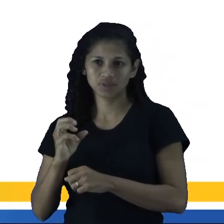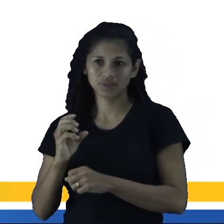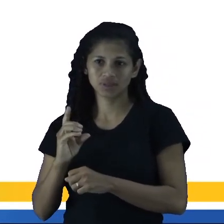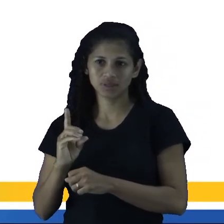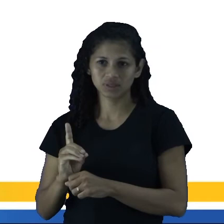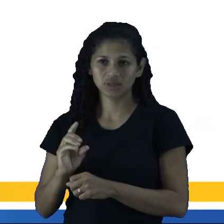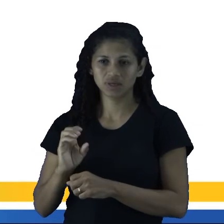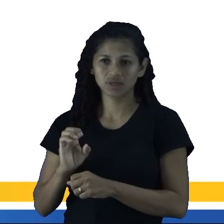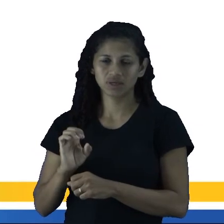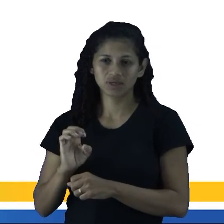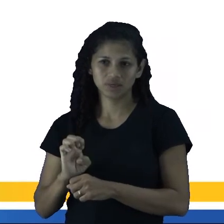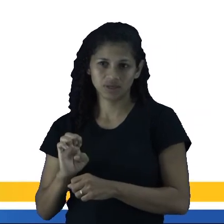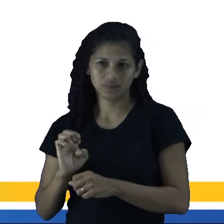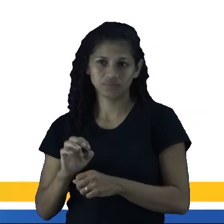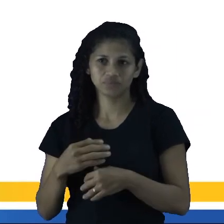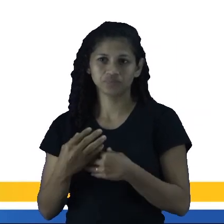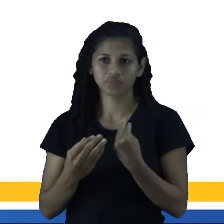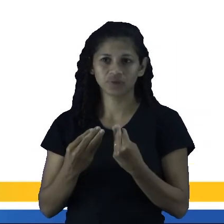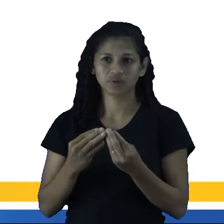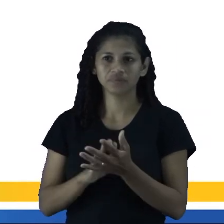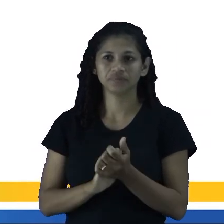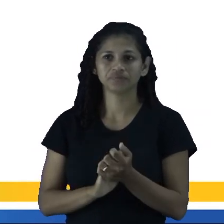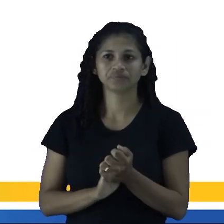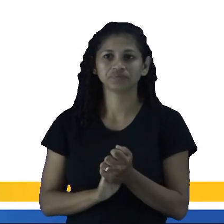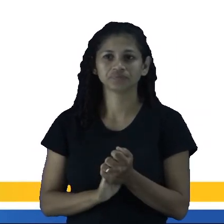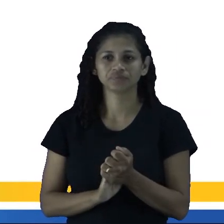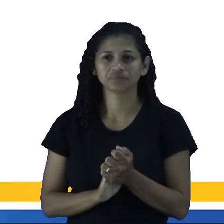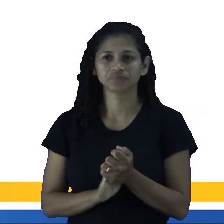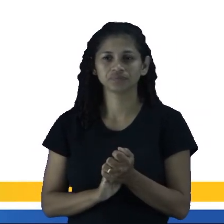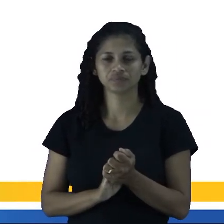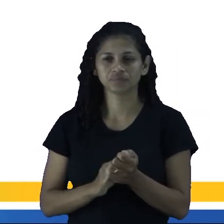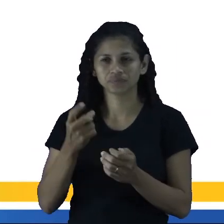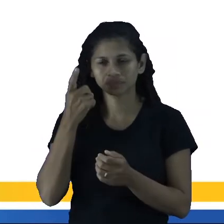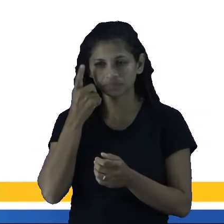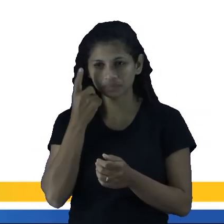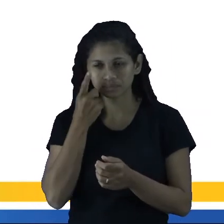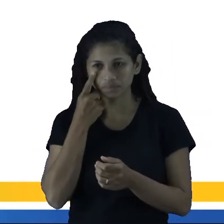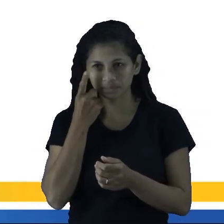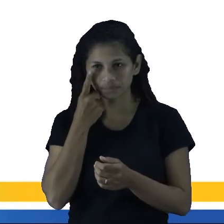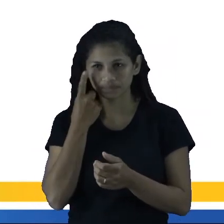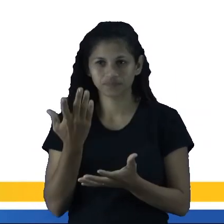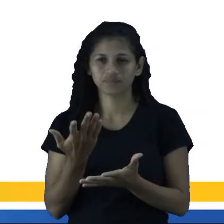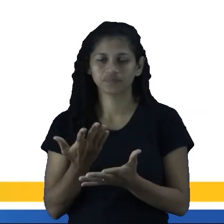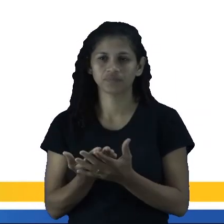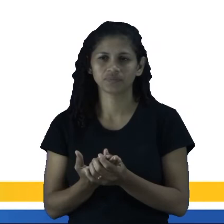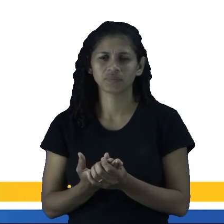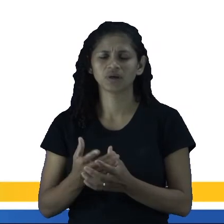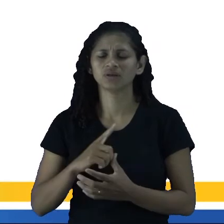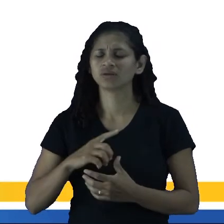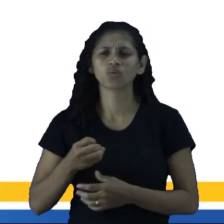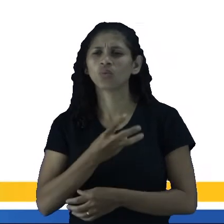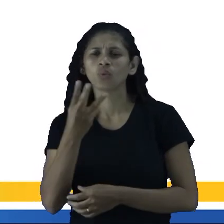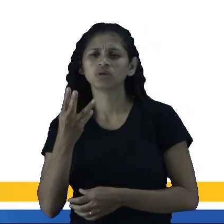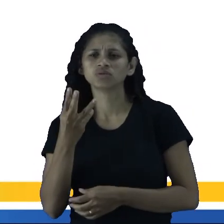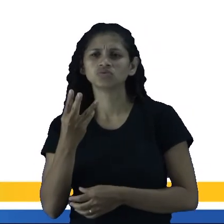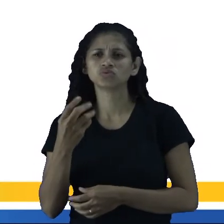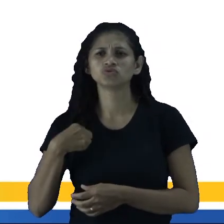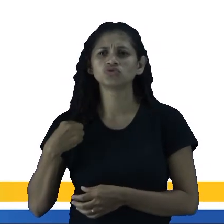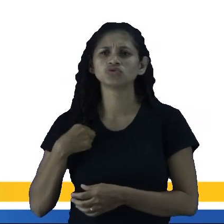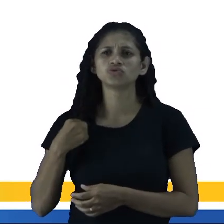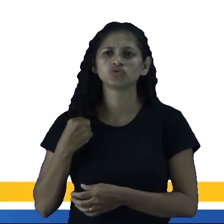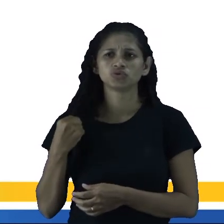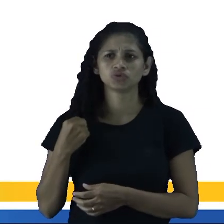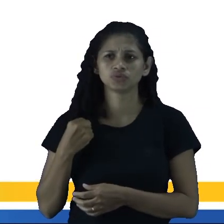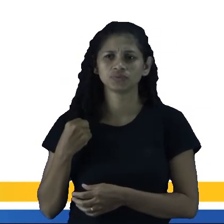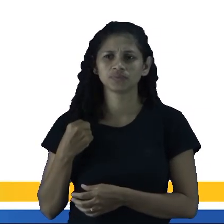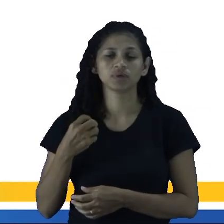são 2 combinações ou 2 arranjos. Presta atenção aqui. Questão do Enem. Eu tenho quantos times ao todo? 12. Eles